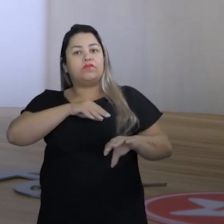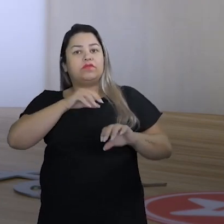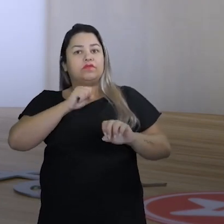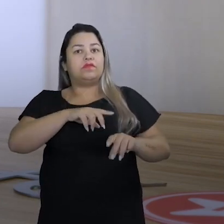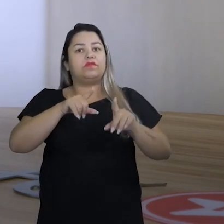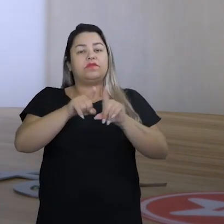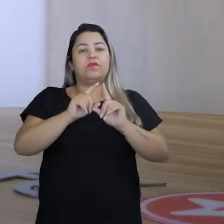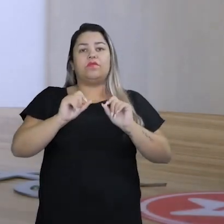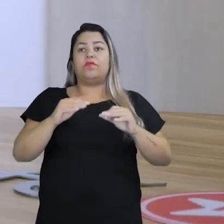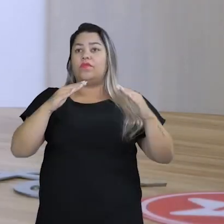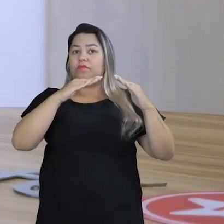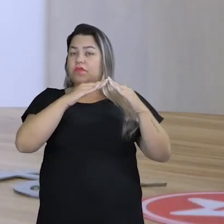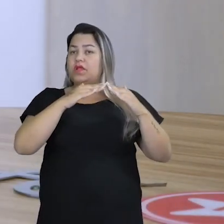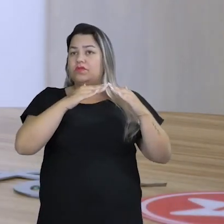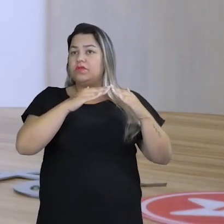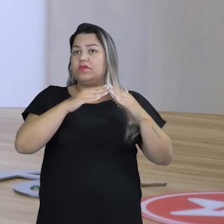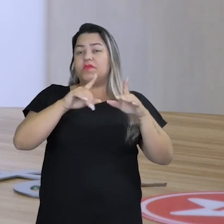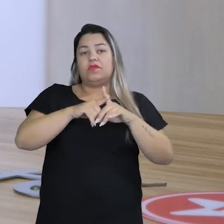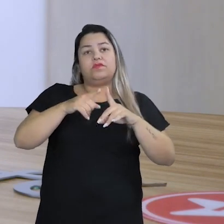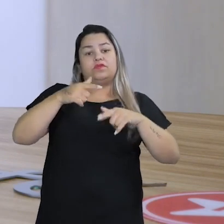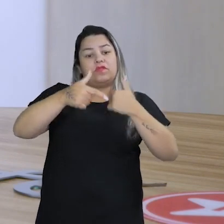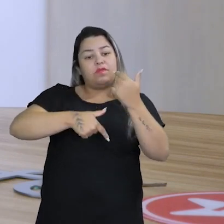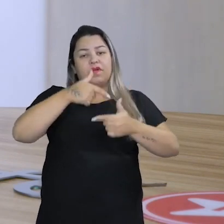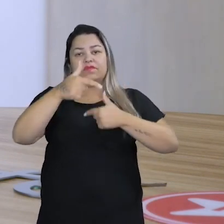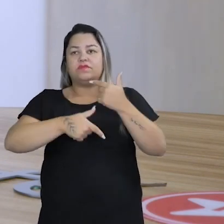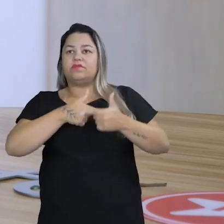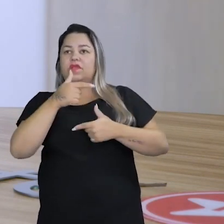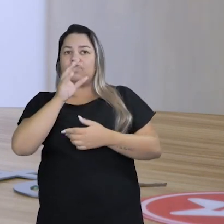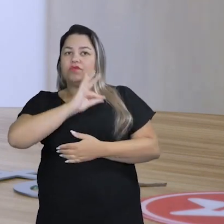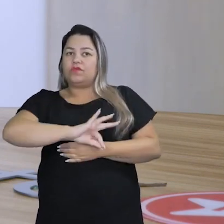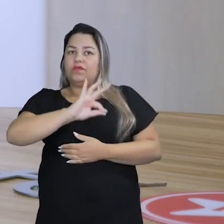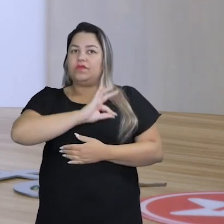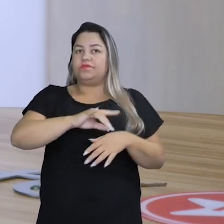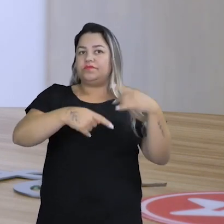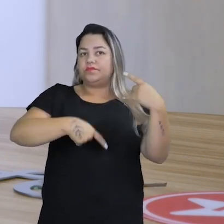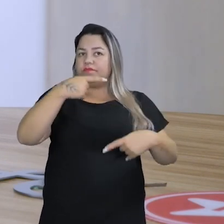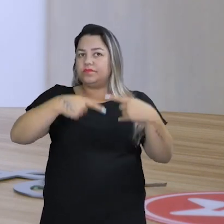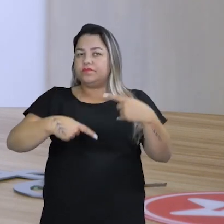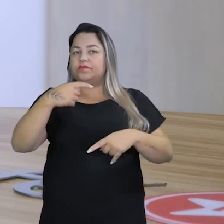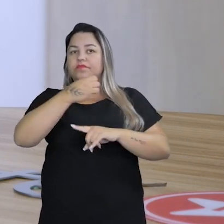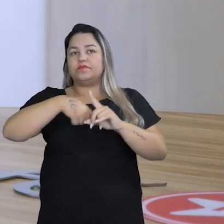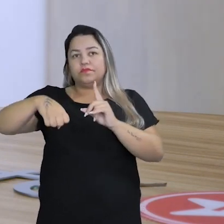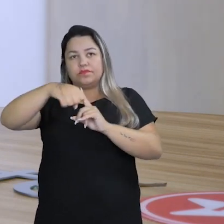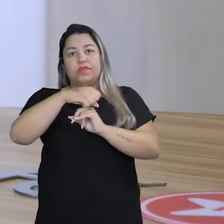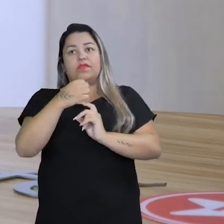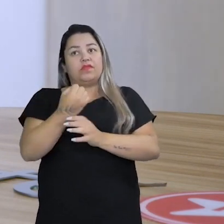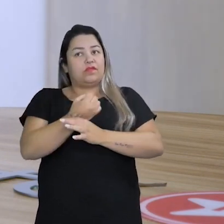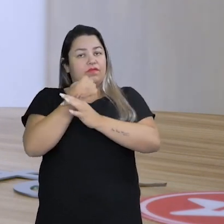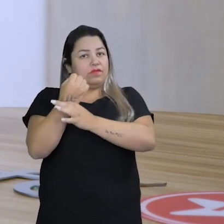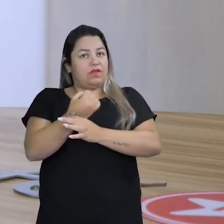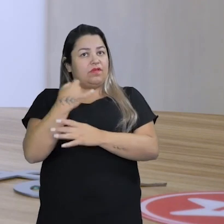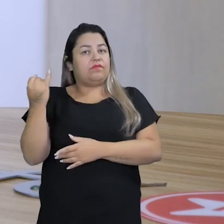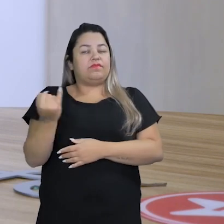e lazer, moradia digna, geração de emprego e distribuição de renda, que são políticas sociais, também estão associadas à segurança. Então, é